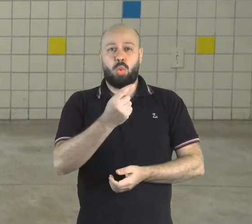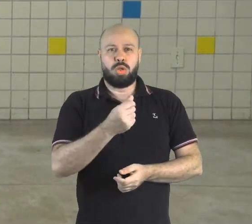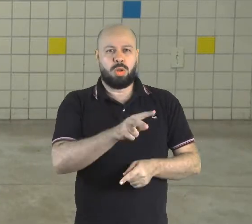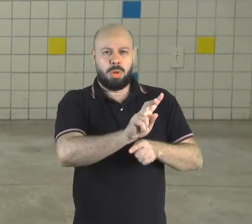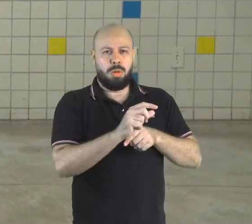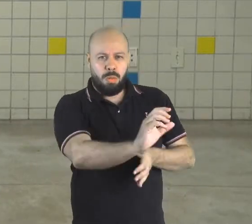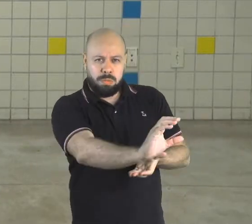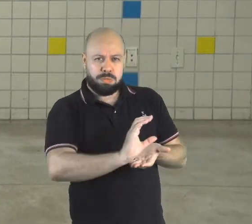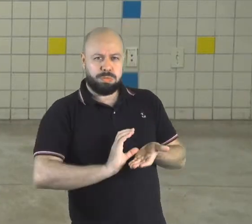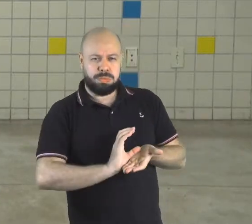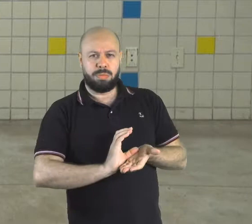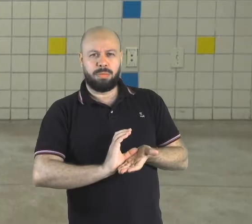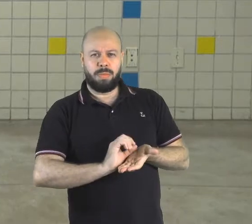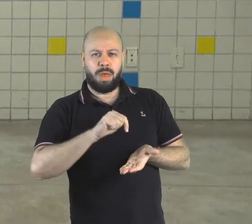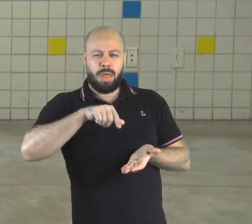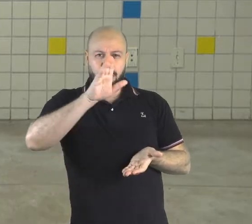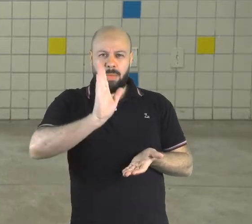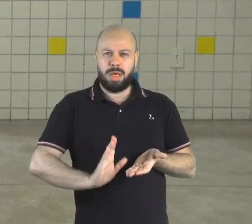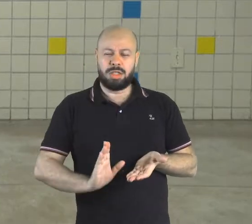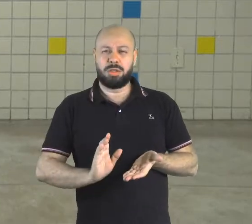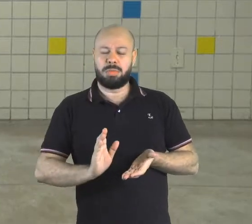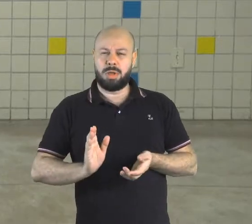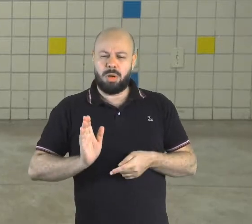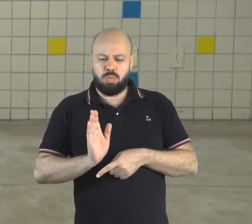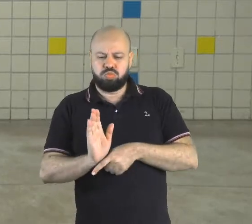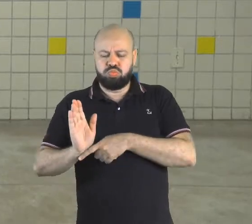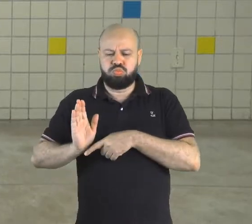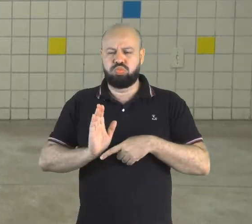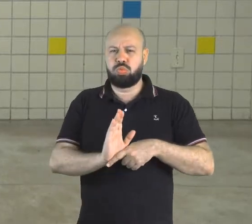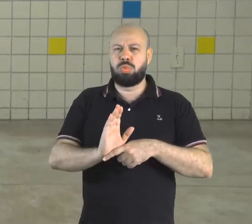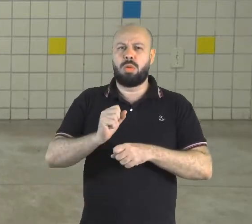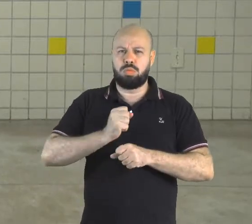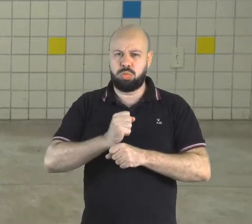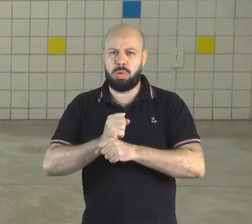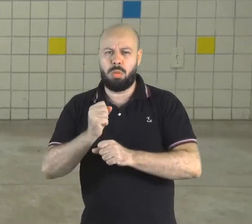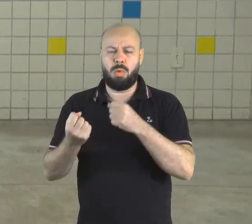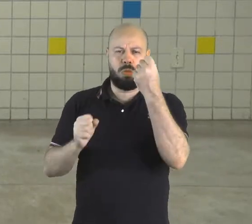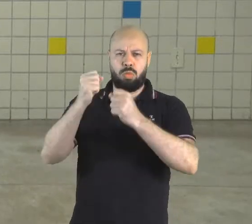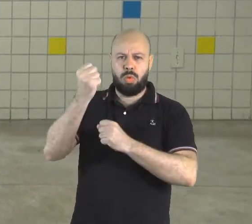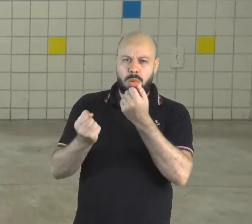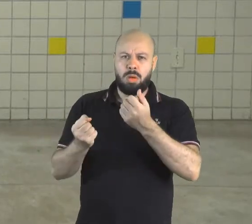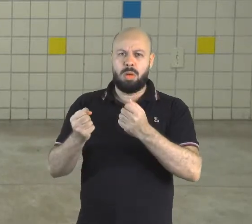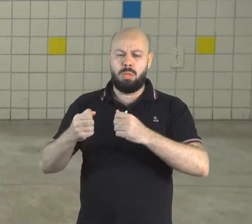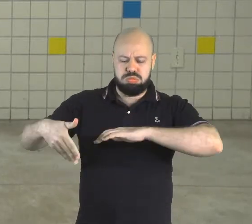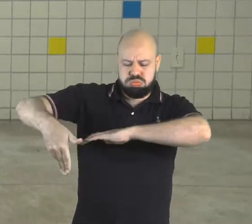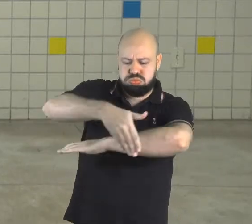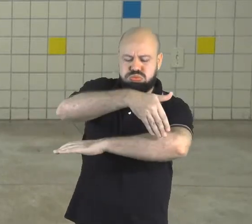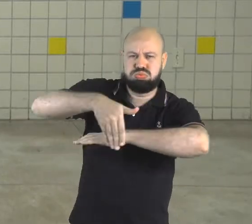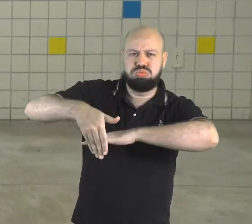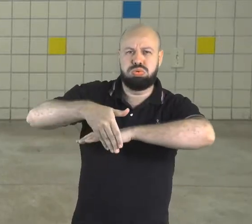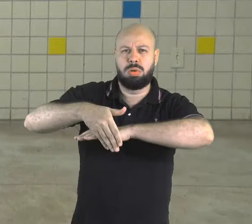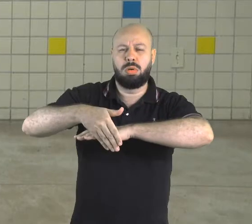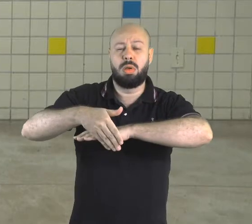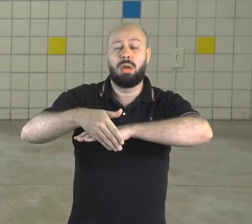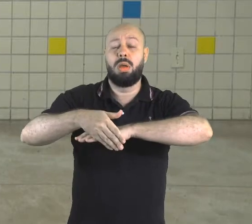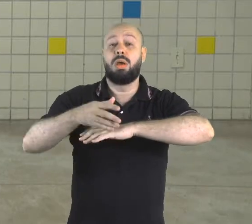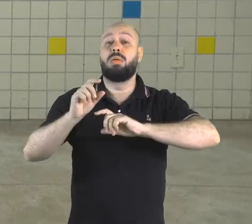Brasil para ajudar na construção de indústrias, ajudar na construção de estradas, foram